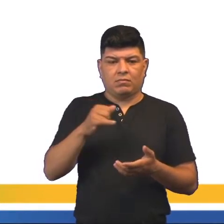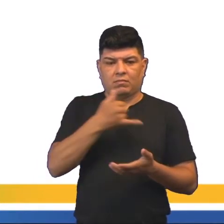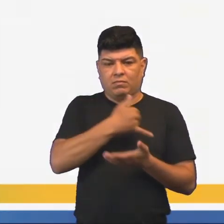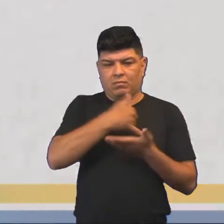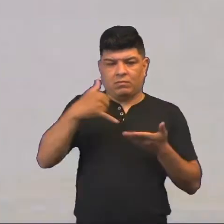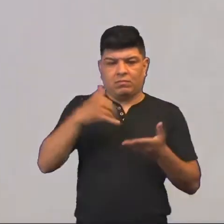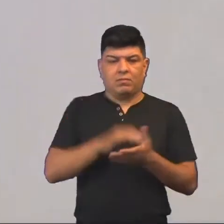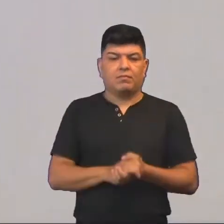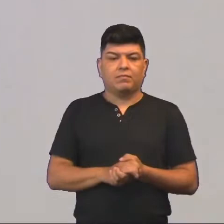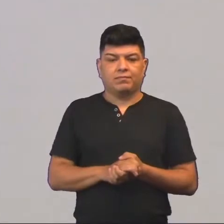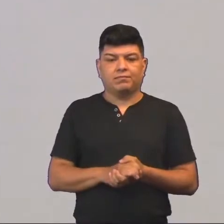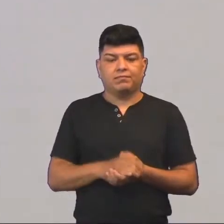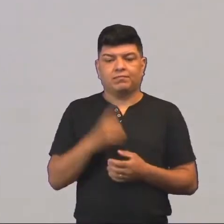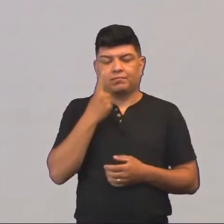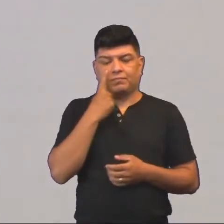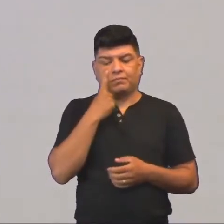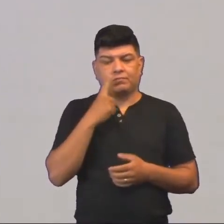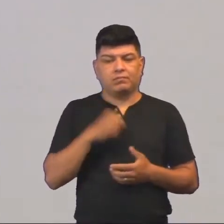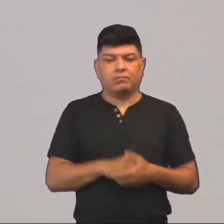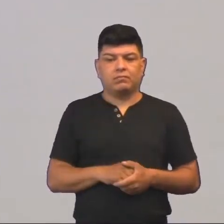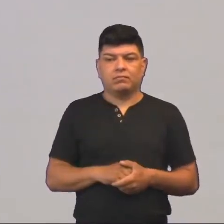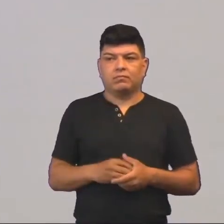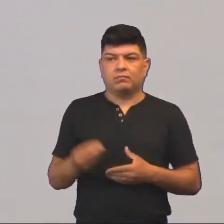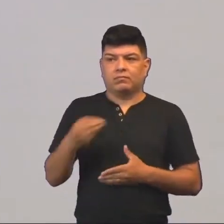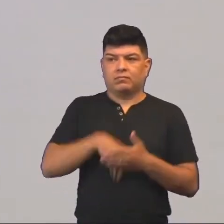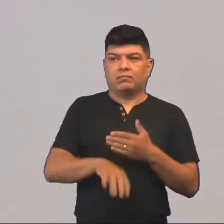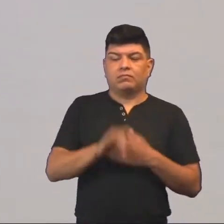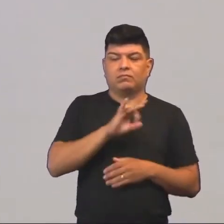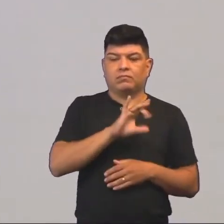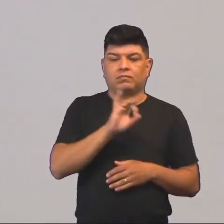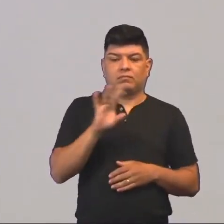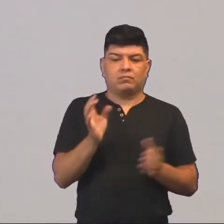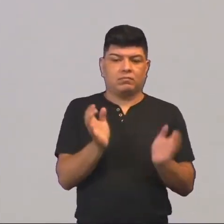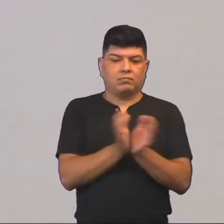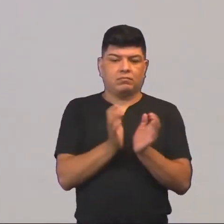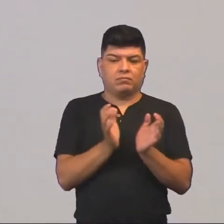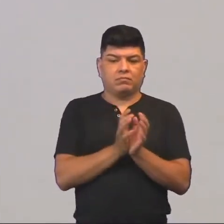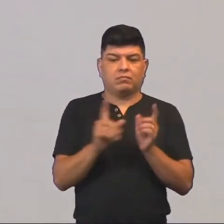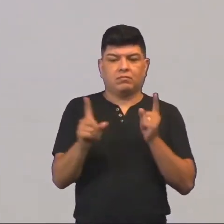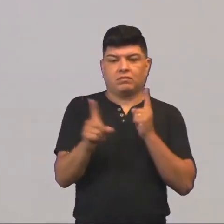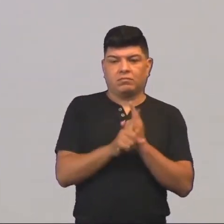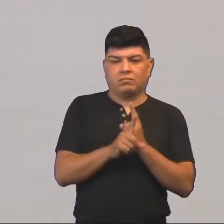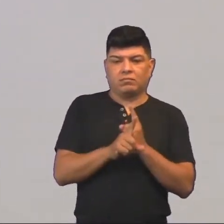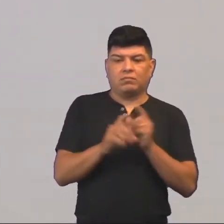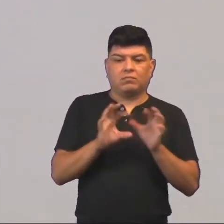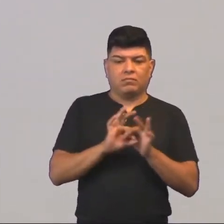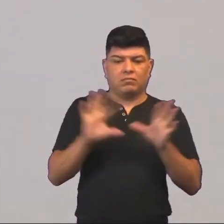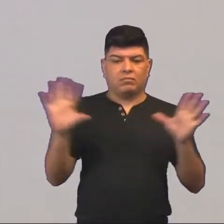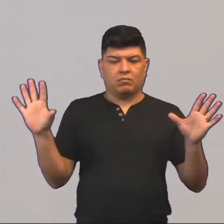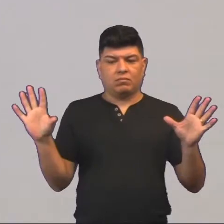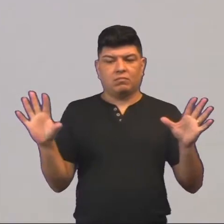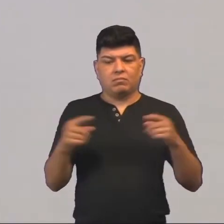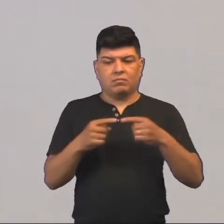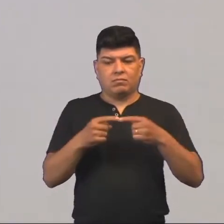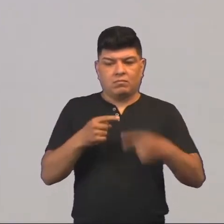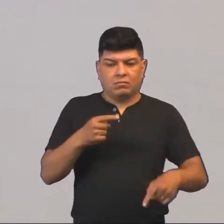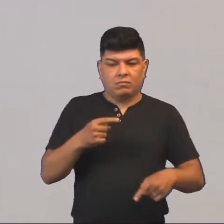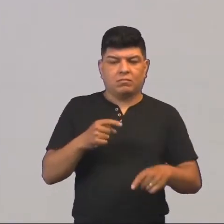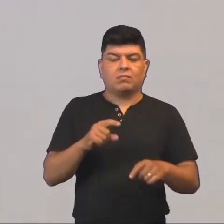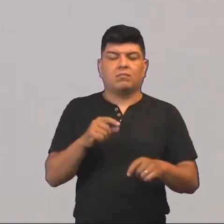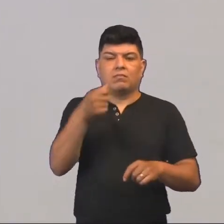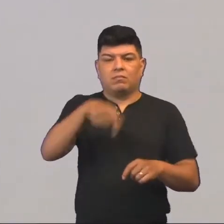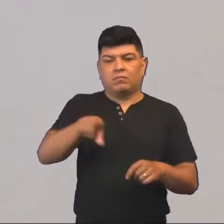cocaína. Então, reparem que dentro de cada grupo nós encontramos tantas lícitas quanto as ilícitas. Não